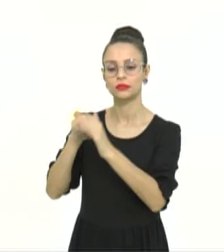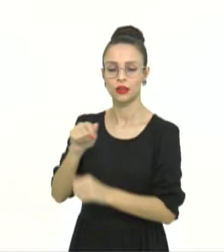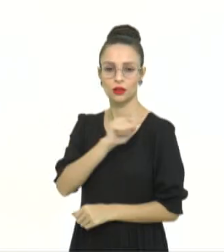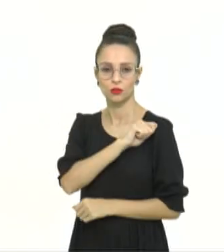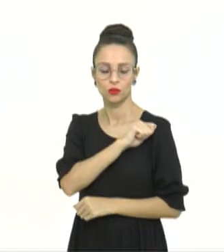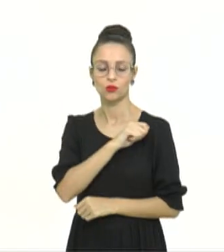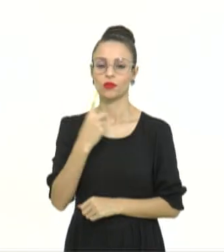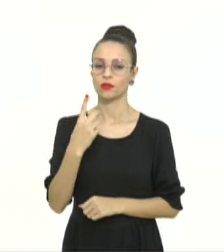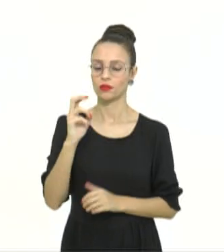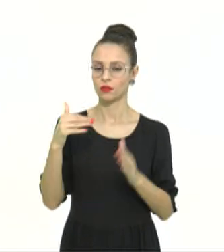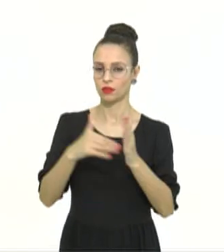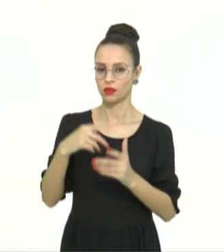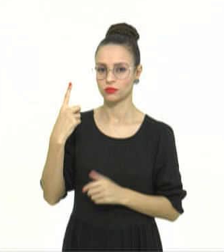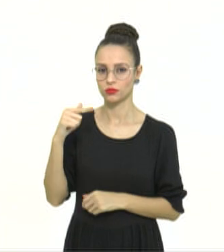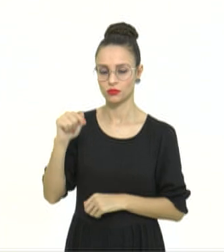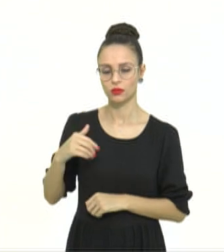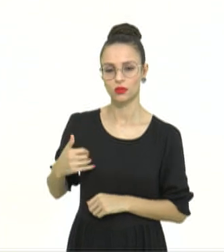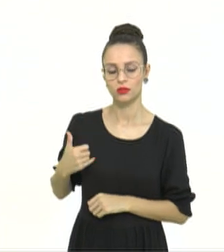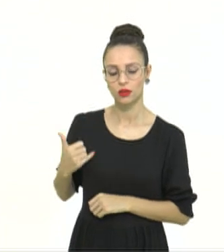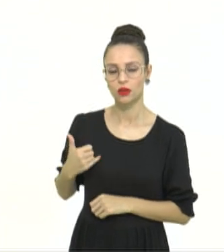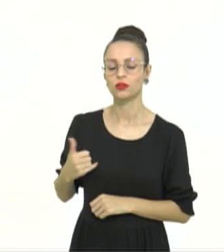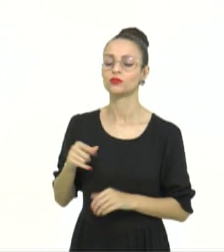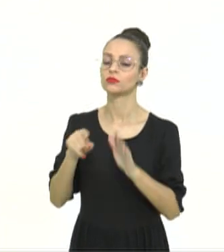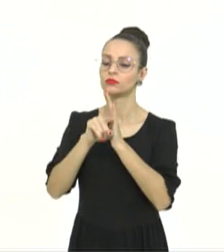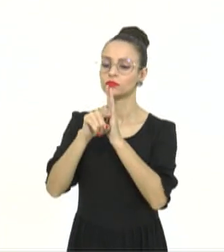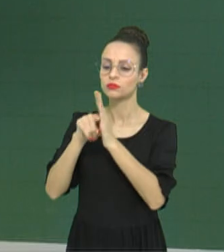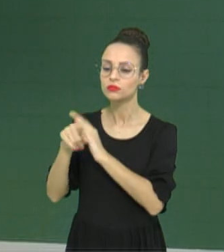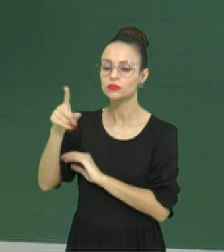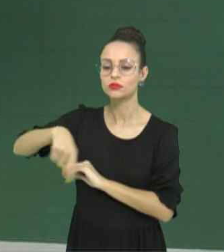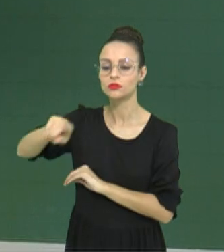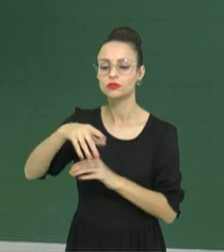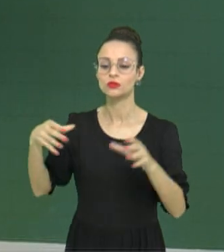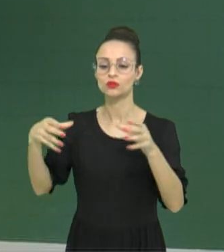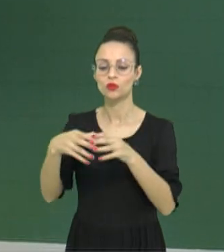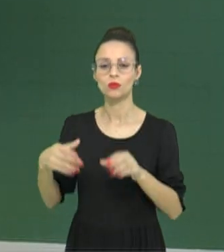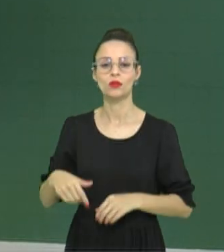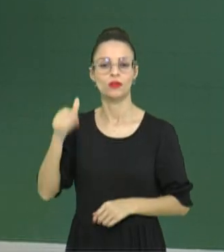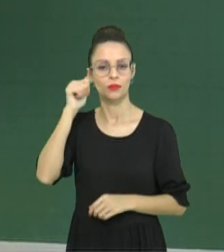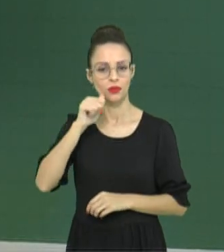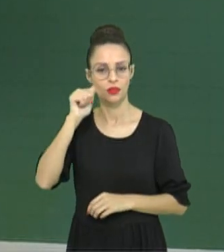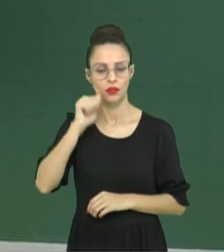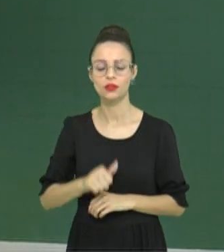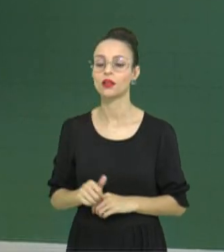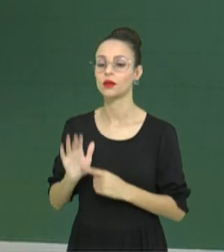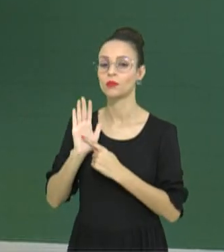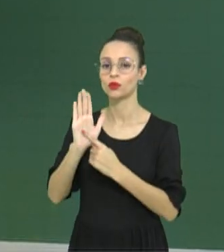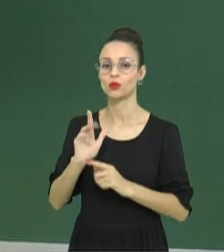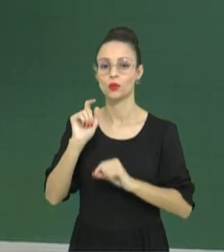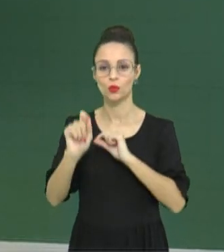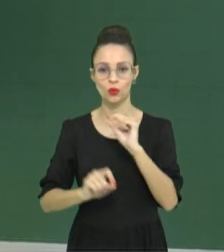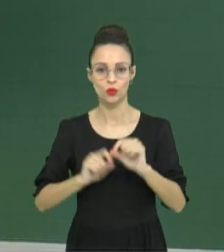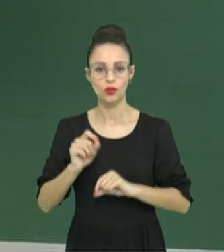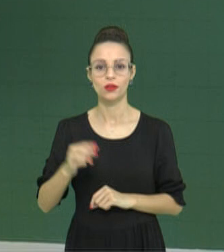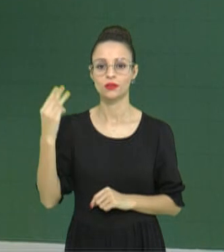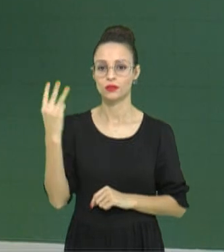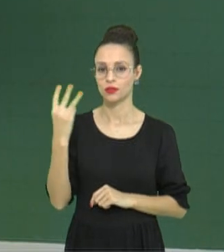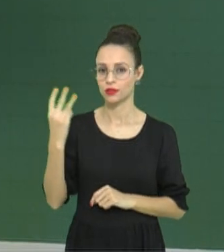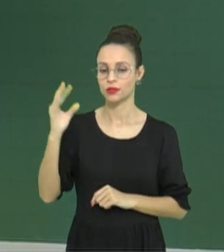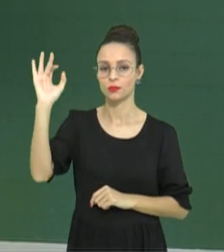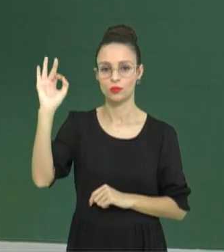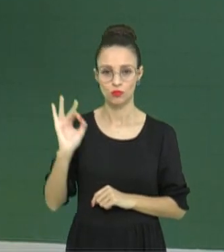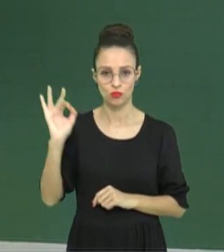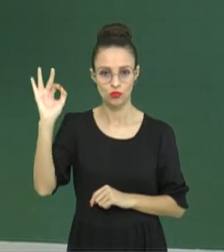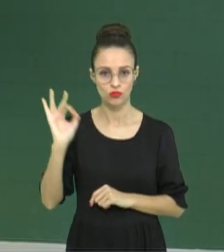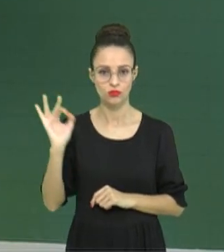15 a 17 anos. Então, a pesquisa feita aí com o grupo feminino revelou que